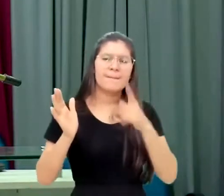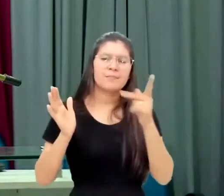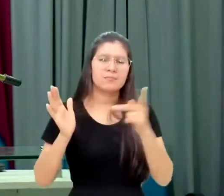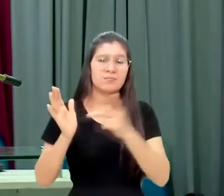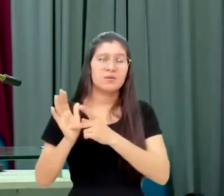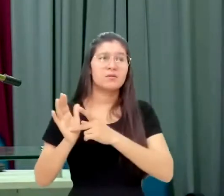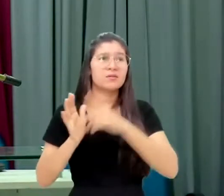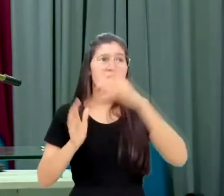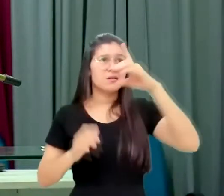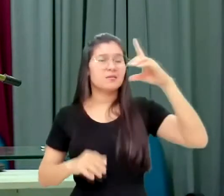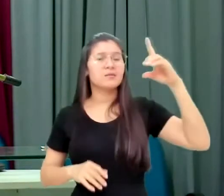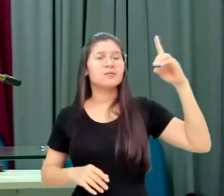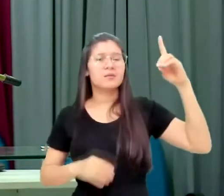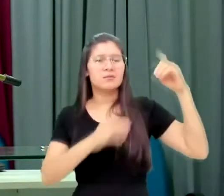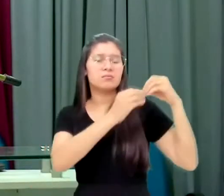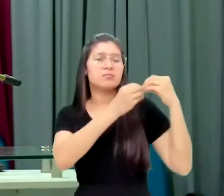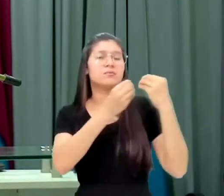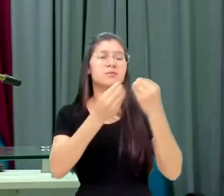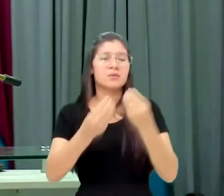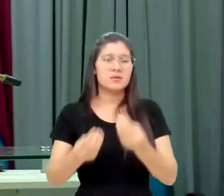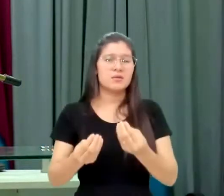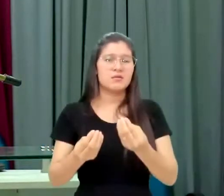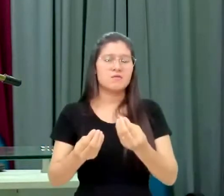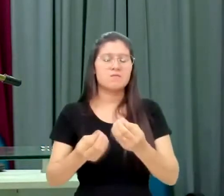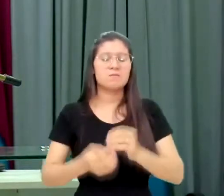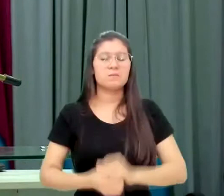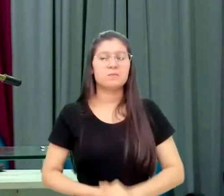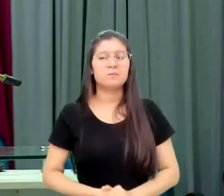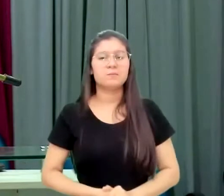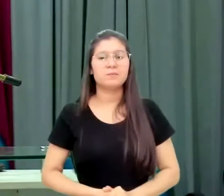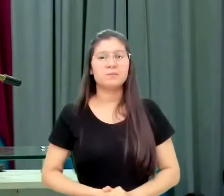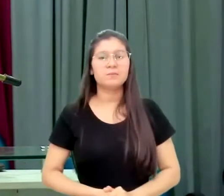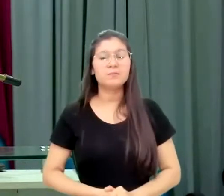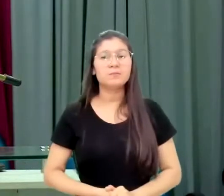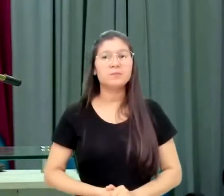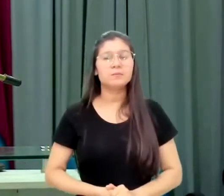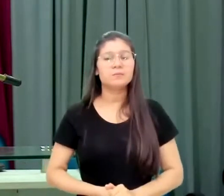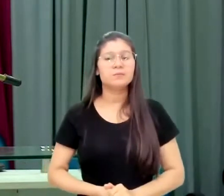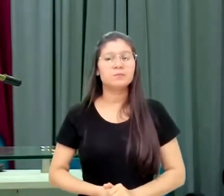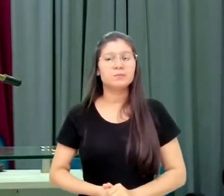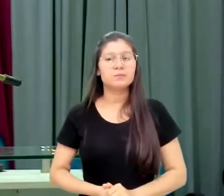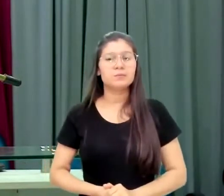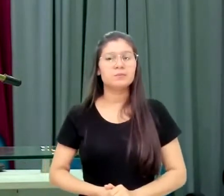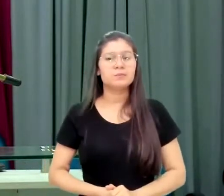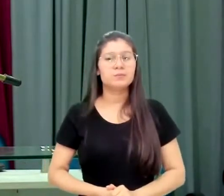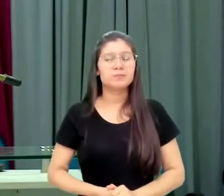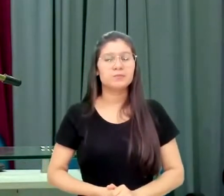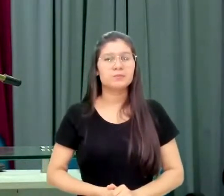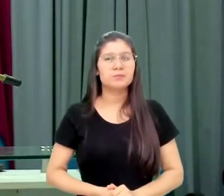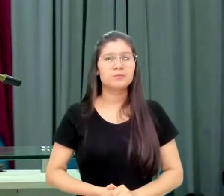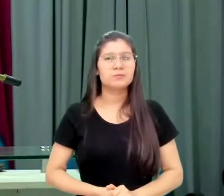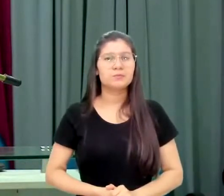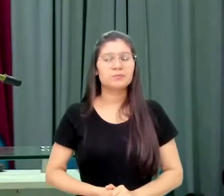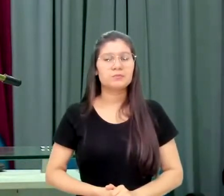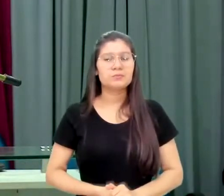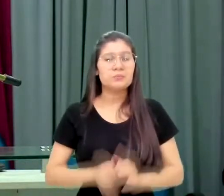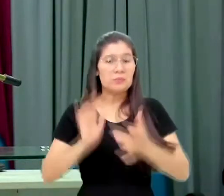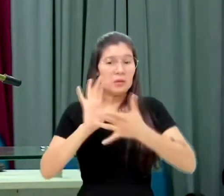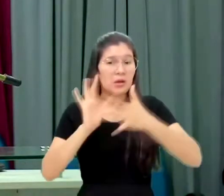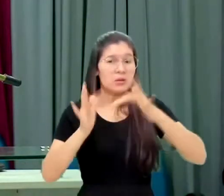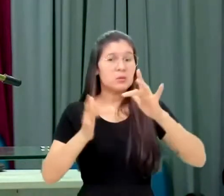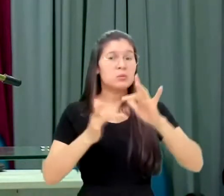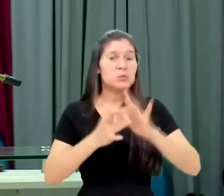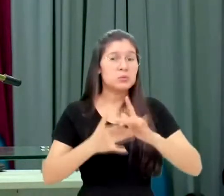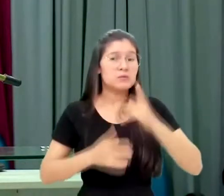igreja, ou para o mundo, dizendo que abriria uma porta. Jesus disse: eu sou a